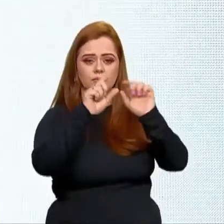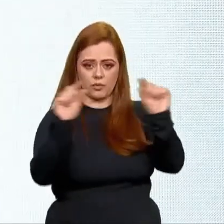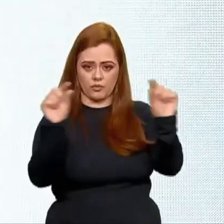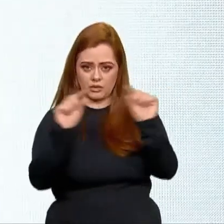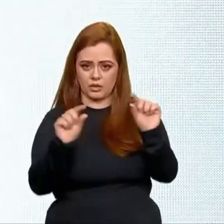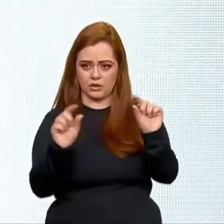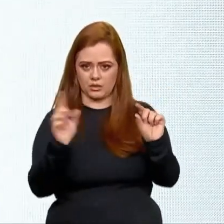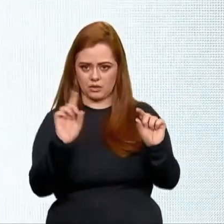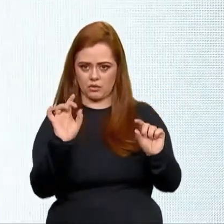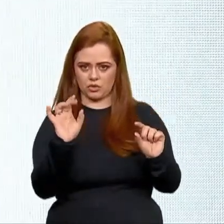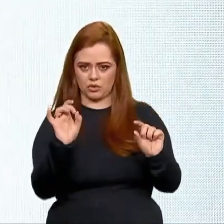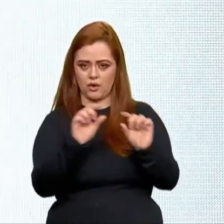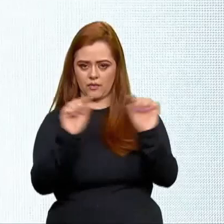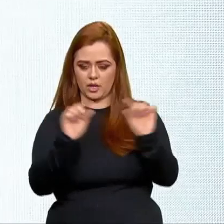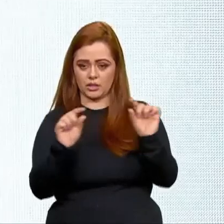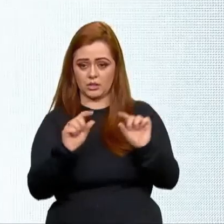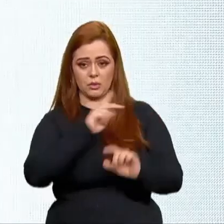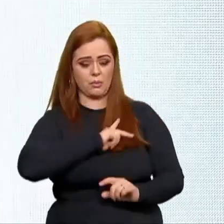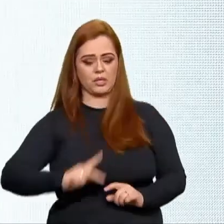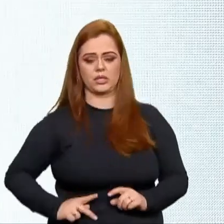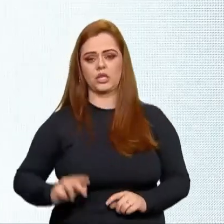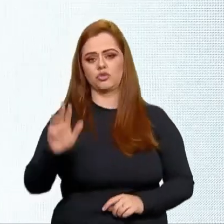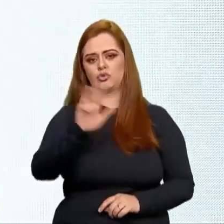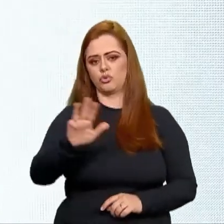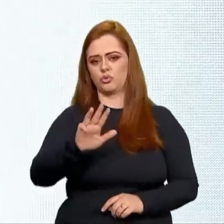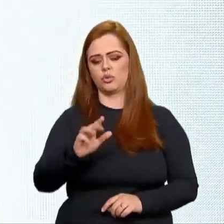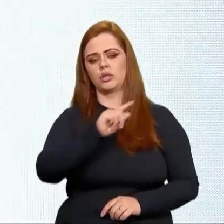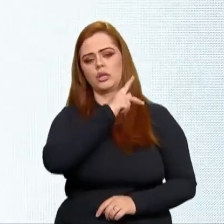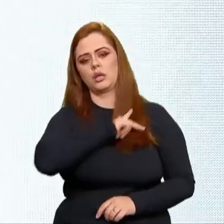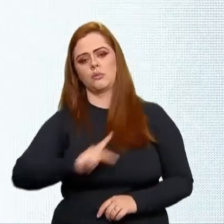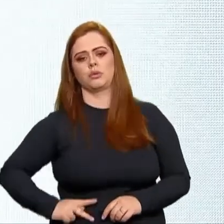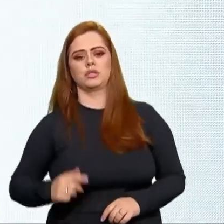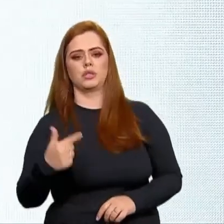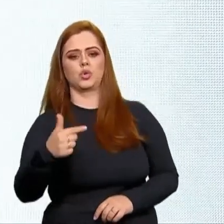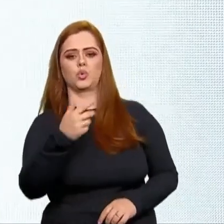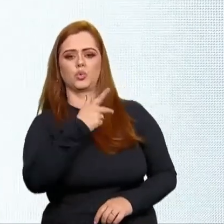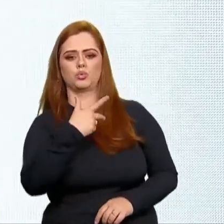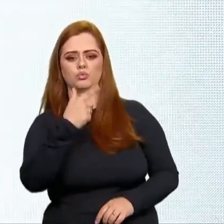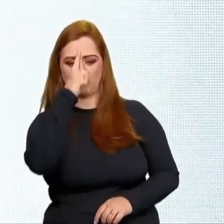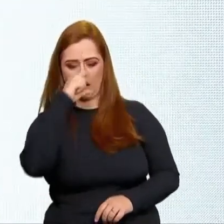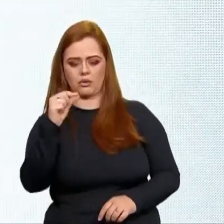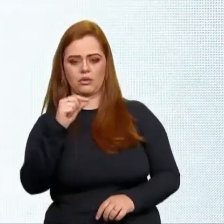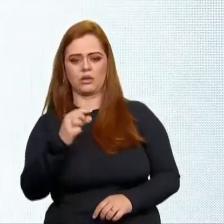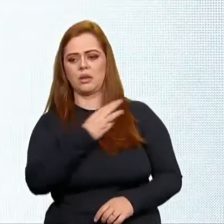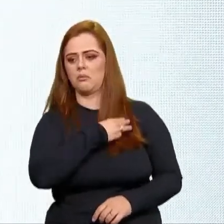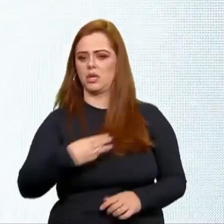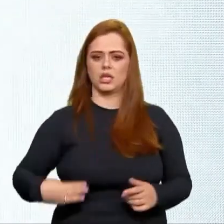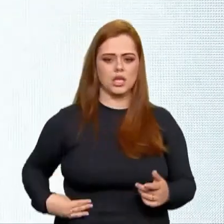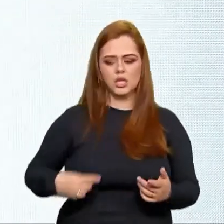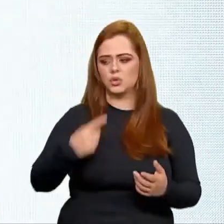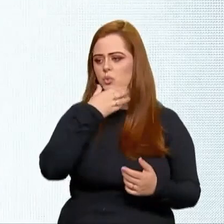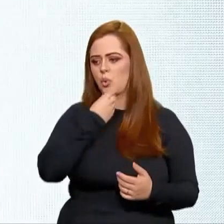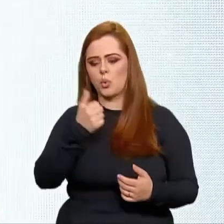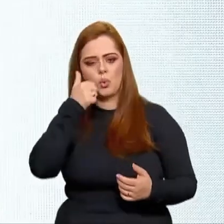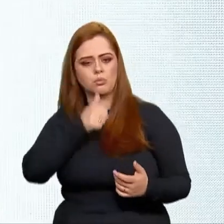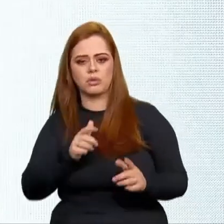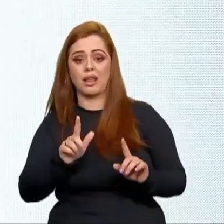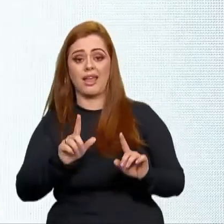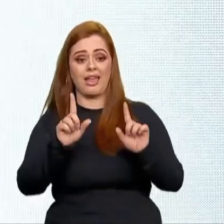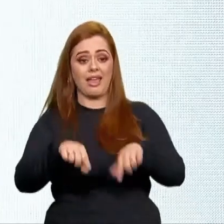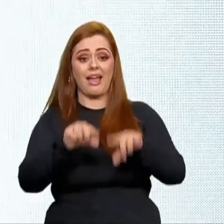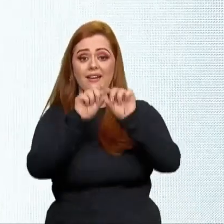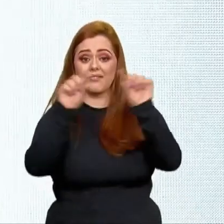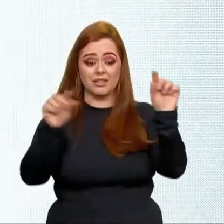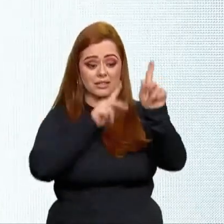a frase do presidente Lula, não é a frase do vice-presidente, não é a frase da ministra ou de ministros, é a frase